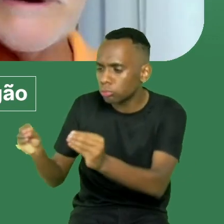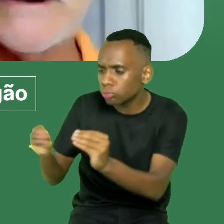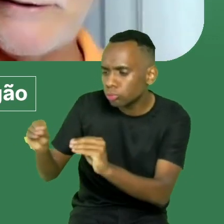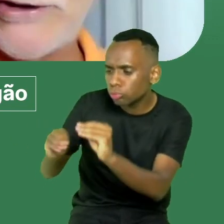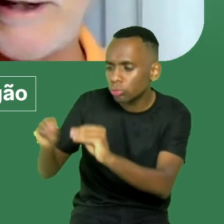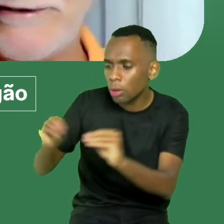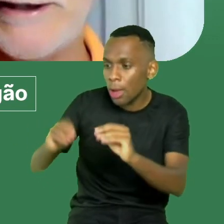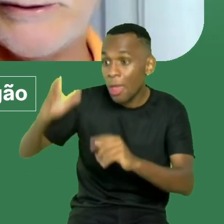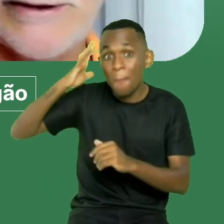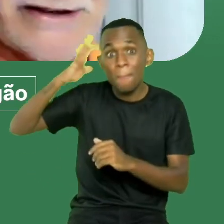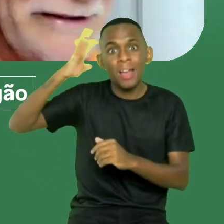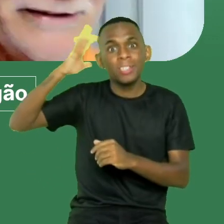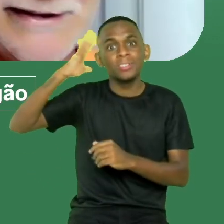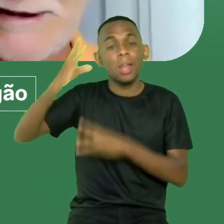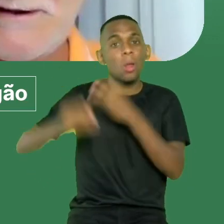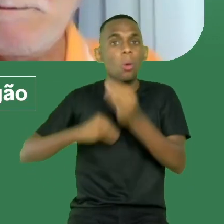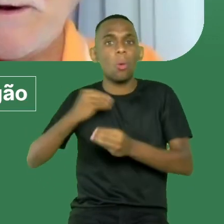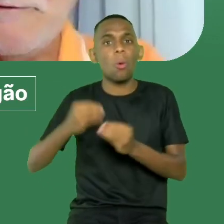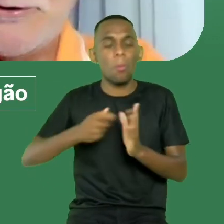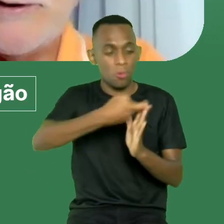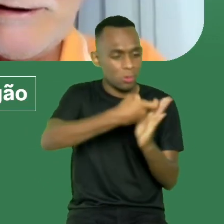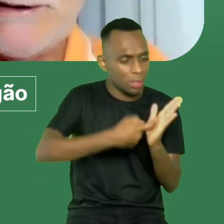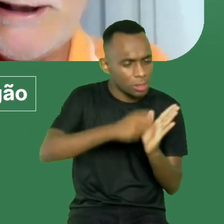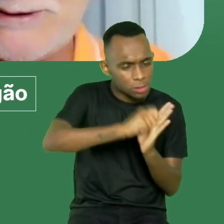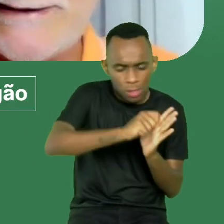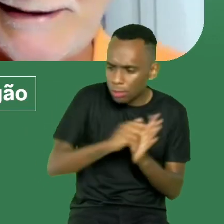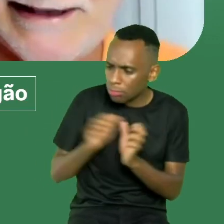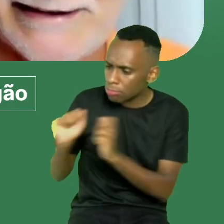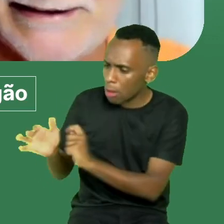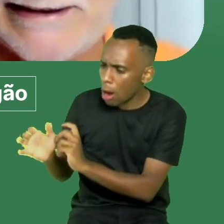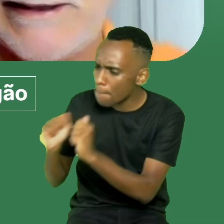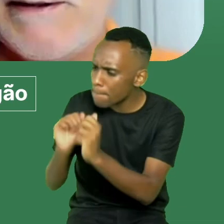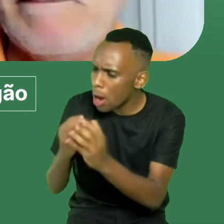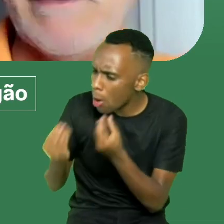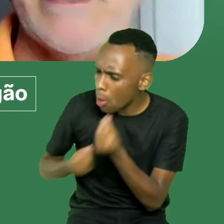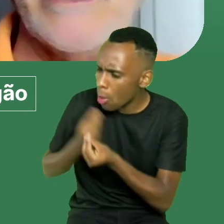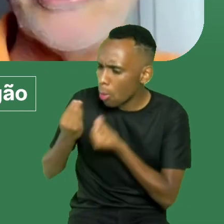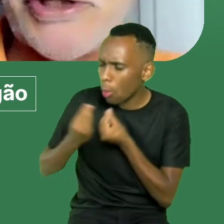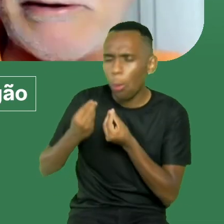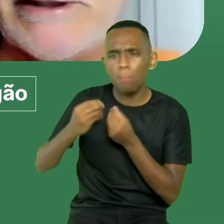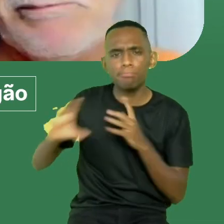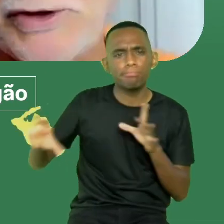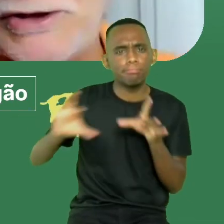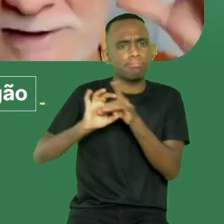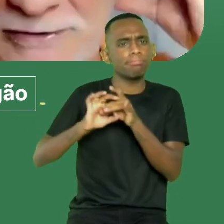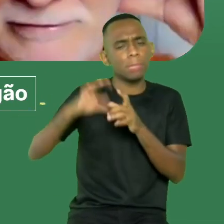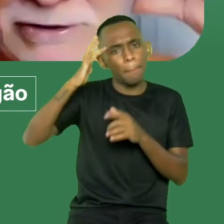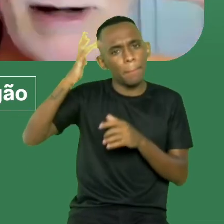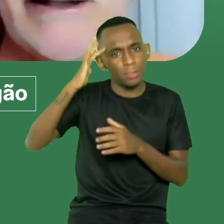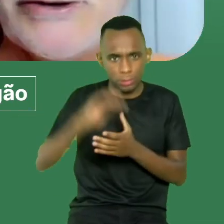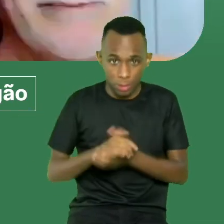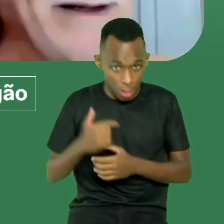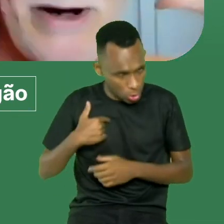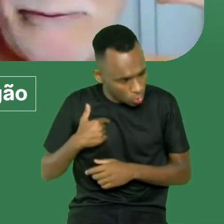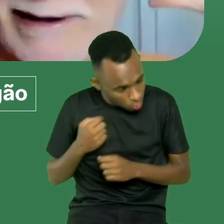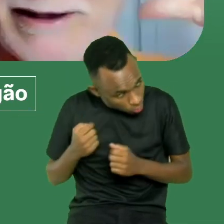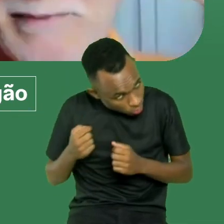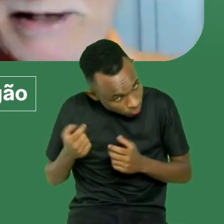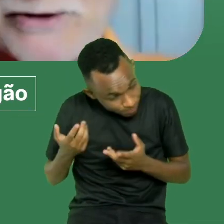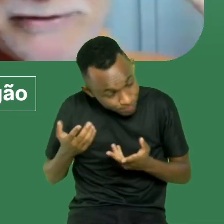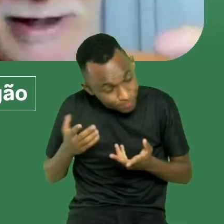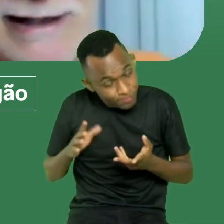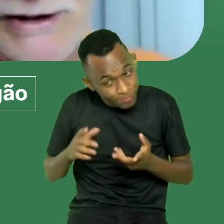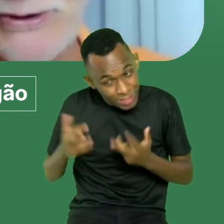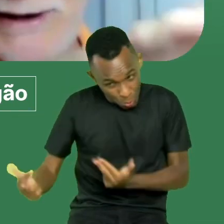distribuindo ali enquanto ele estava escrevendo. Ele escrevia visualizando a cena ali. Eu não chego a esse ponto, mas eu visualizo Tudo